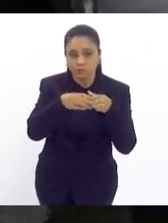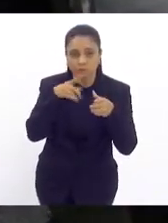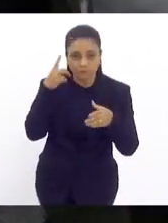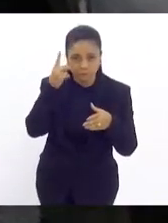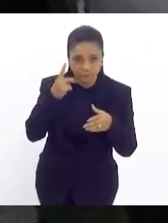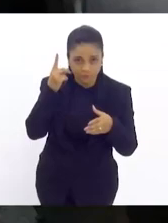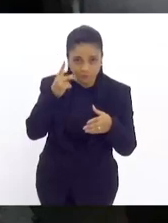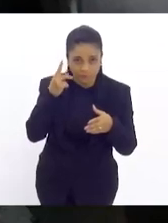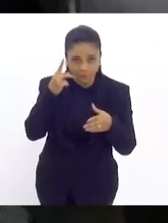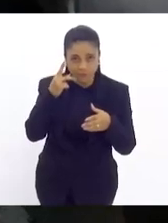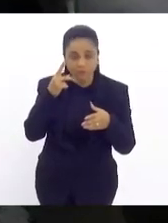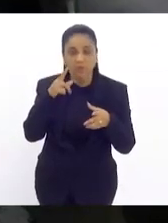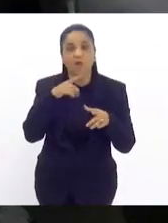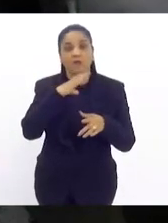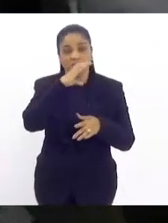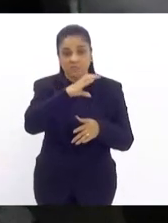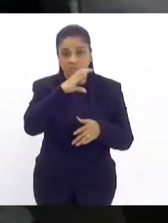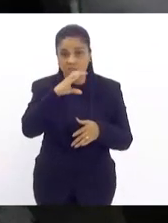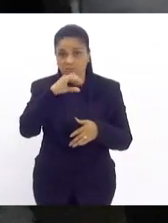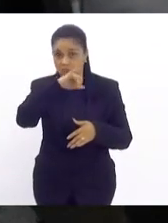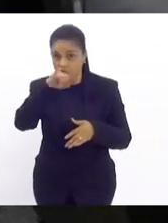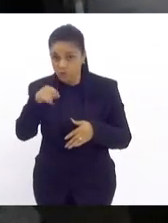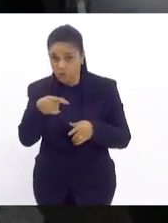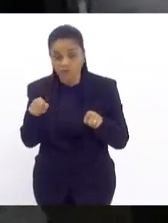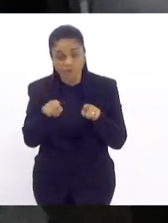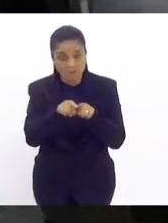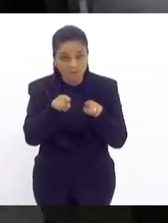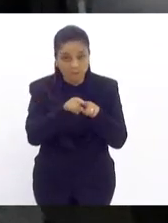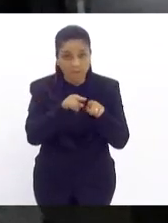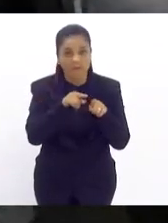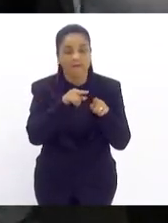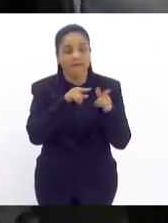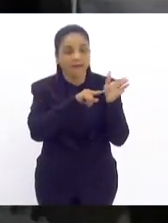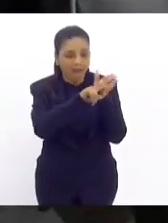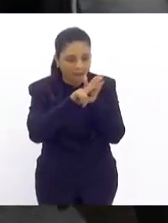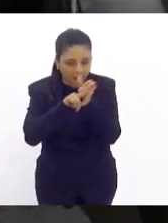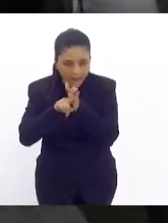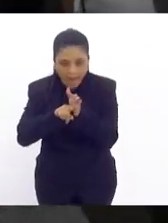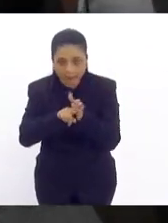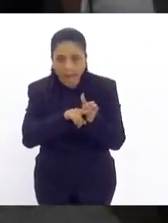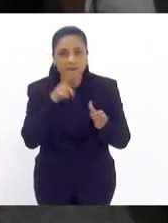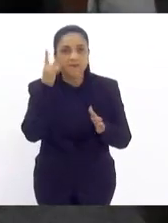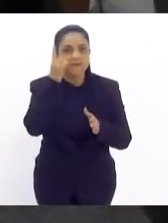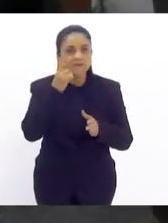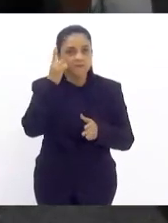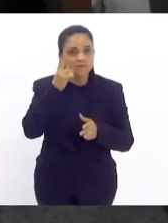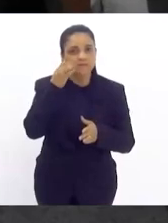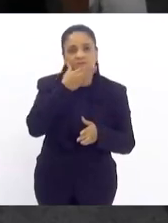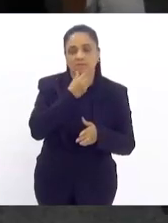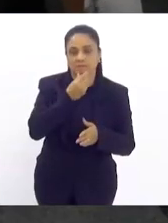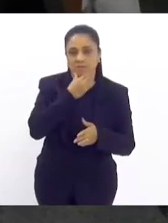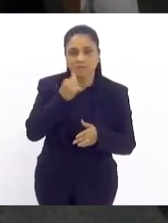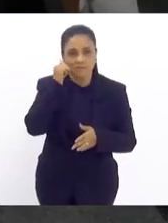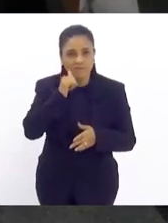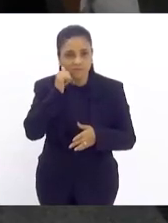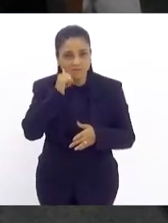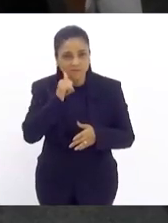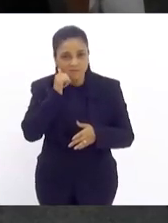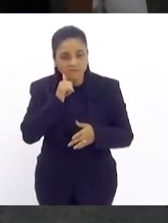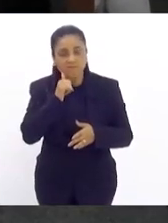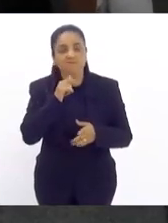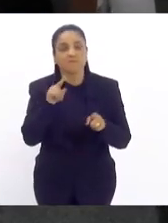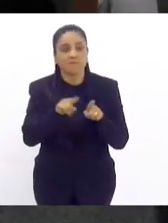a ccj também se debruçou e os diversos deputados e deputados das mais diversas matrizes